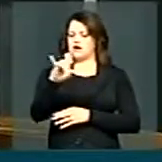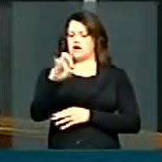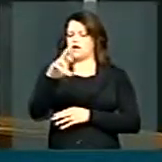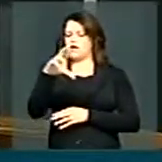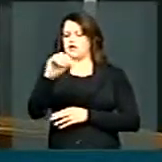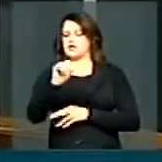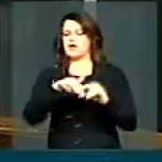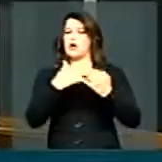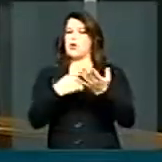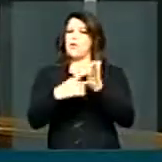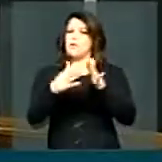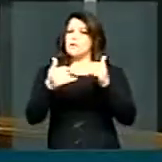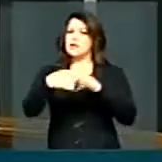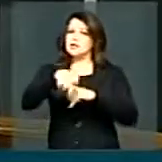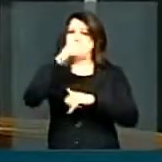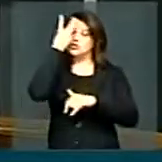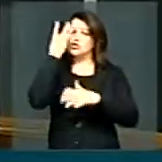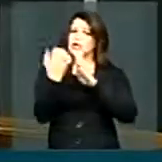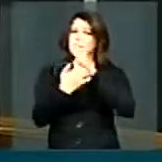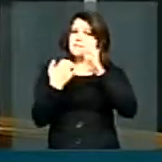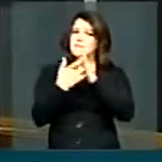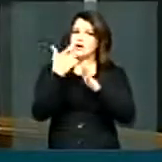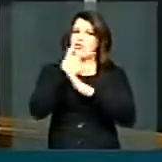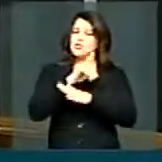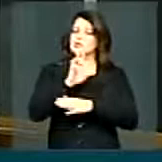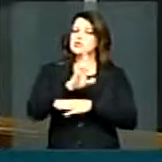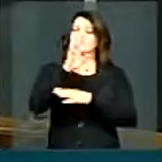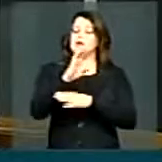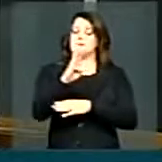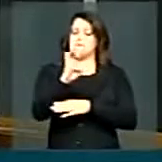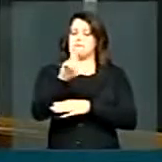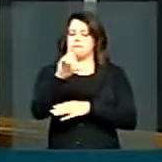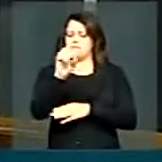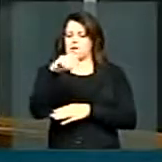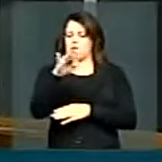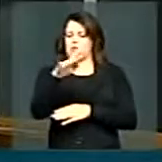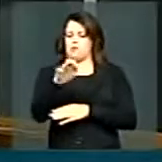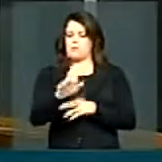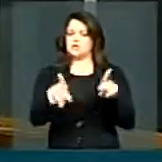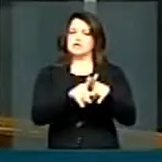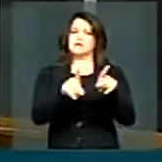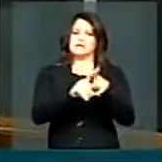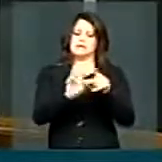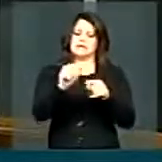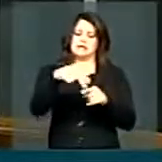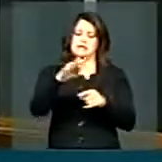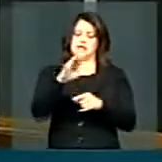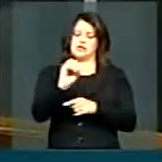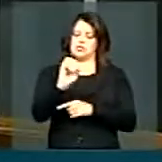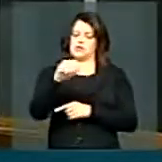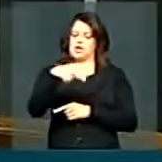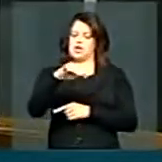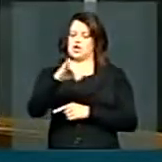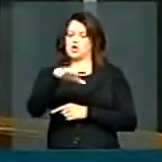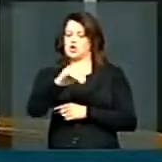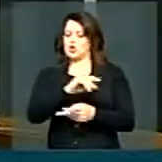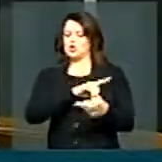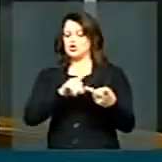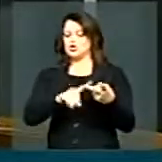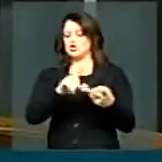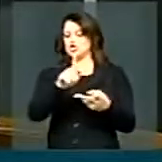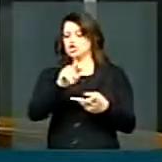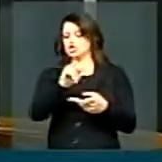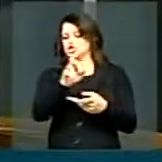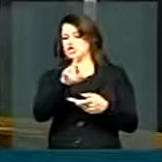pedido que fiz para que os consórcios responsáveis por Belo Monte, Santo Antônio e Jirau, Belo Monte no Pará, Santo Antônio e